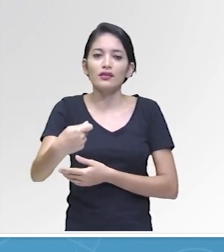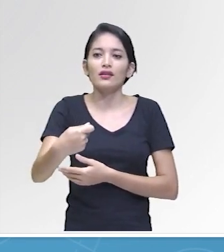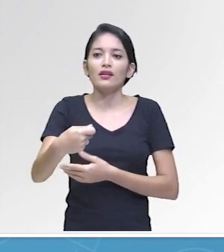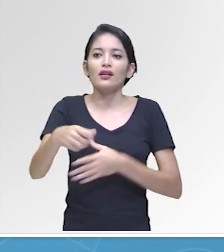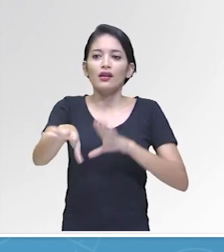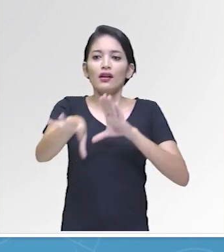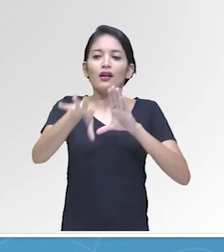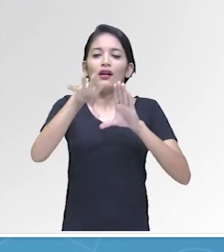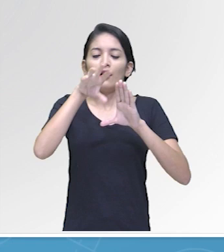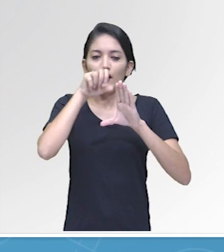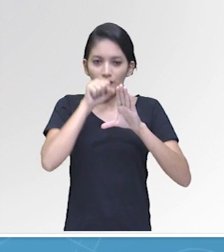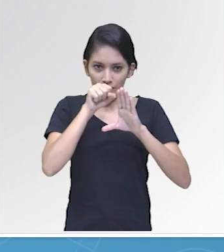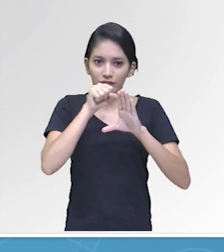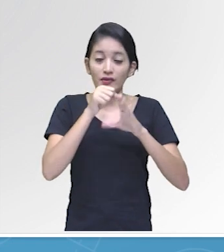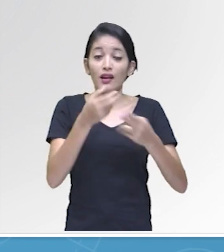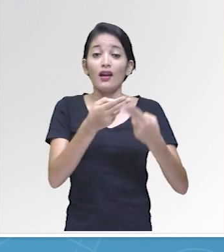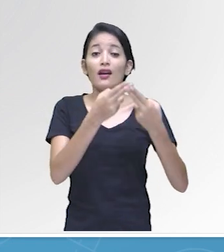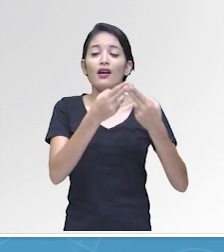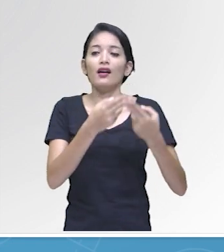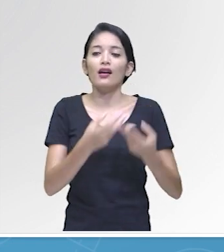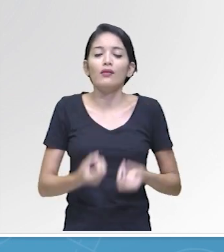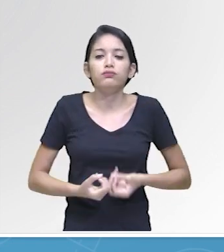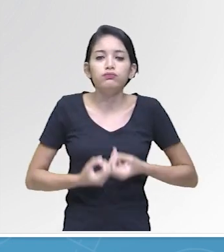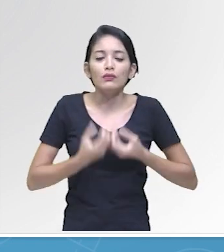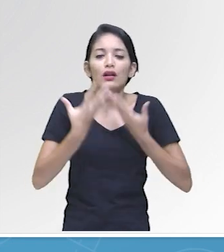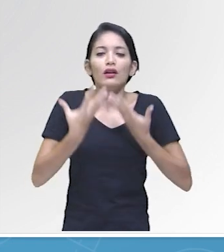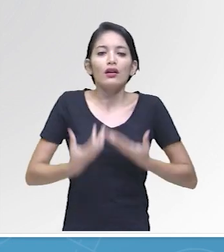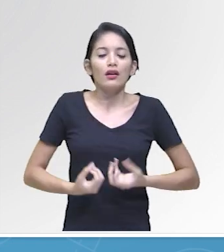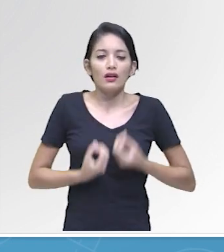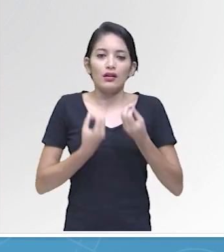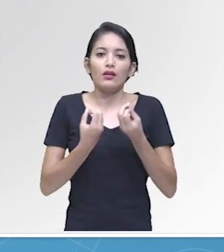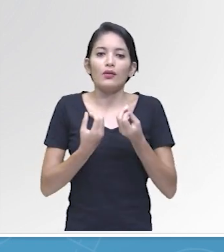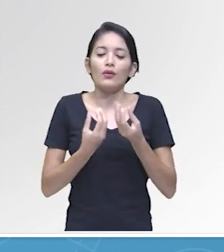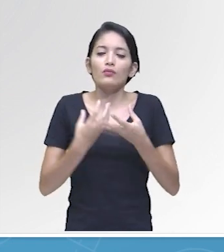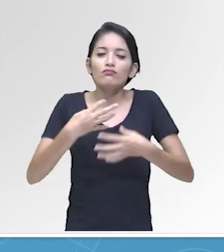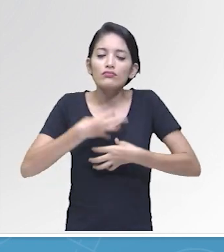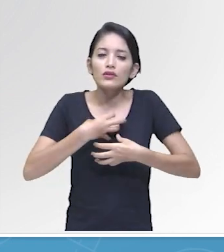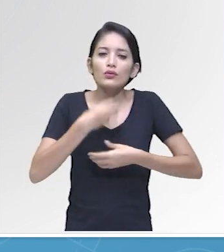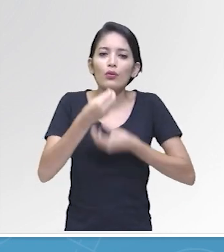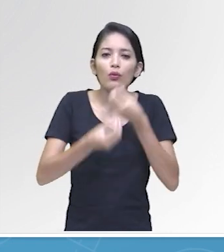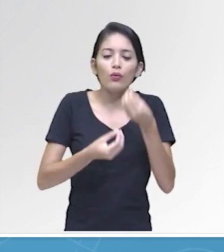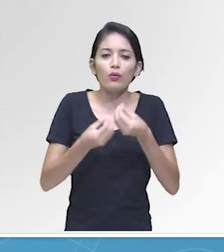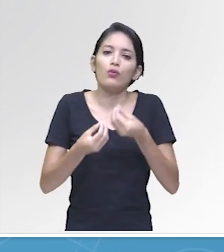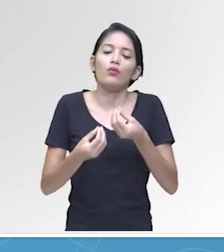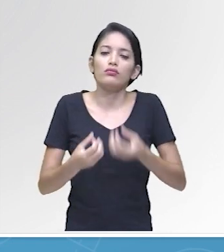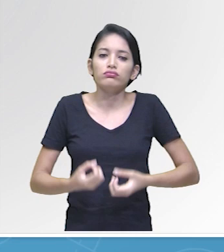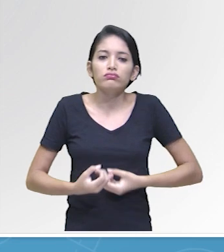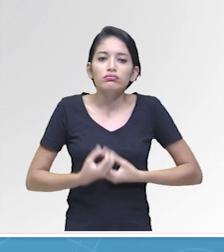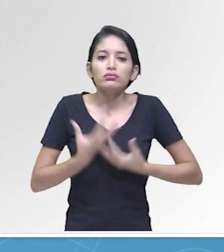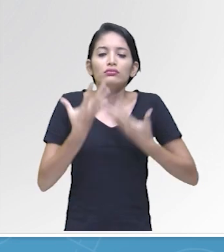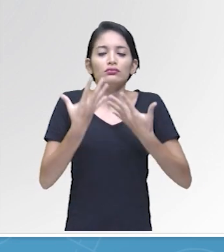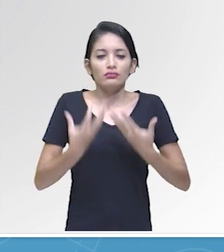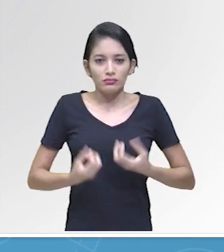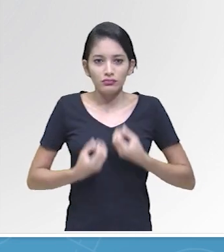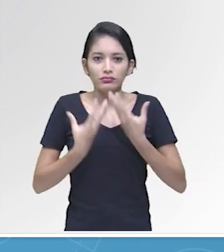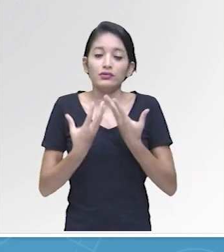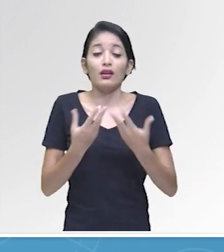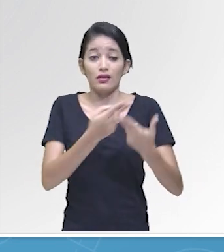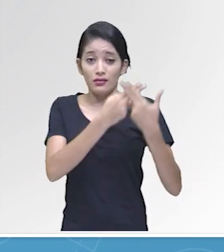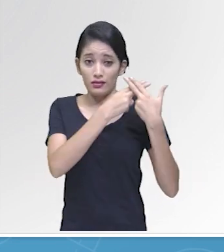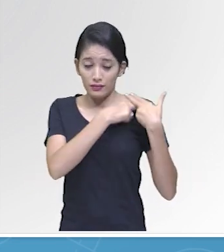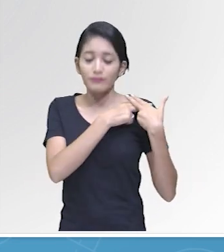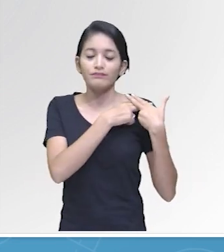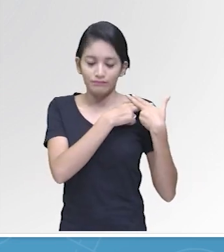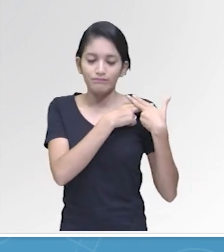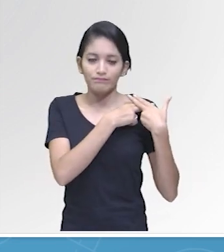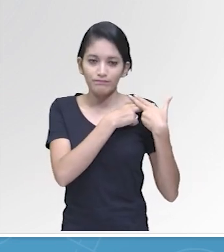respiração celular, pela forma como há o controle de gases dentro da célula. A mitocôndria é responsável